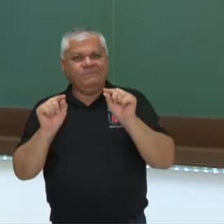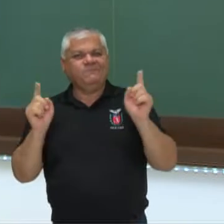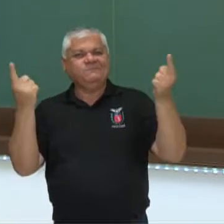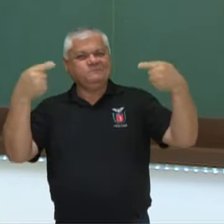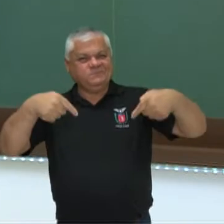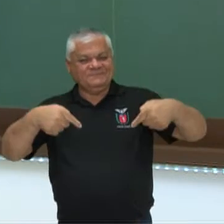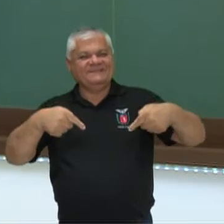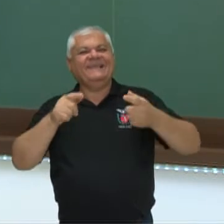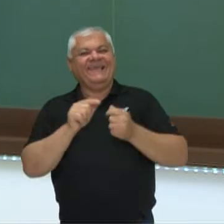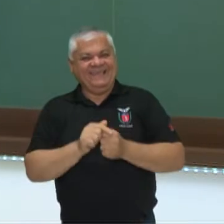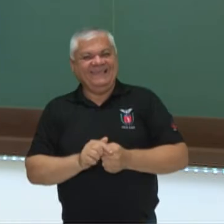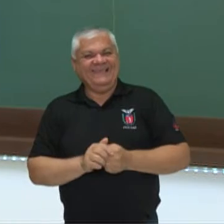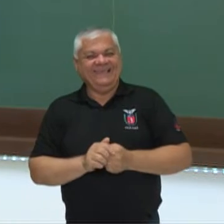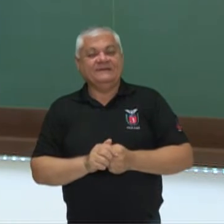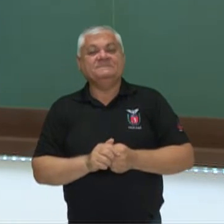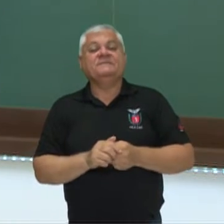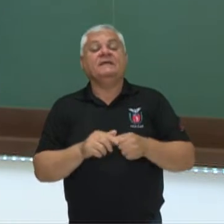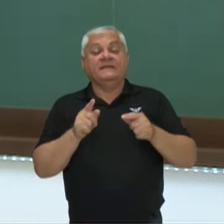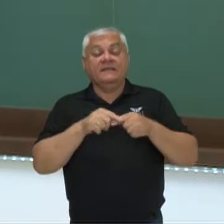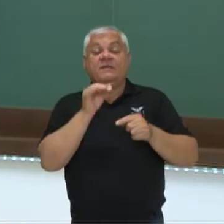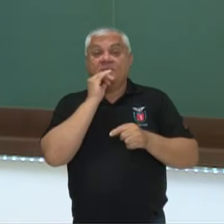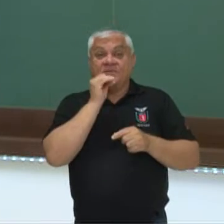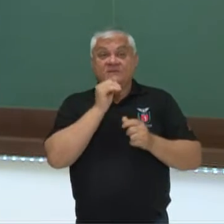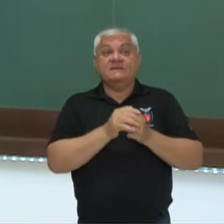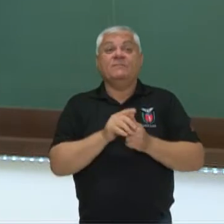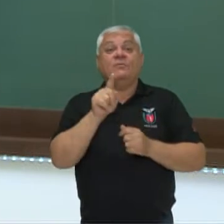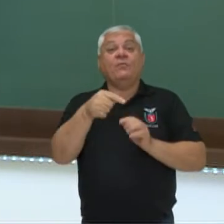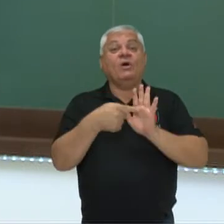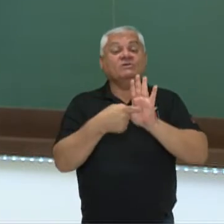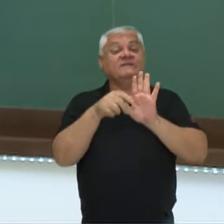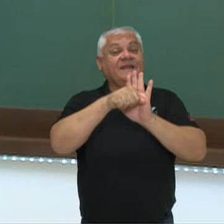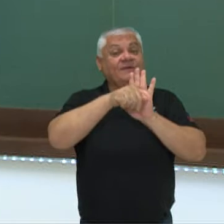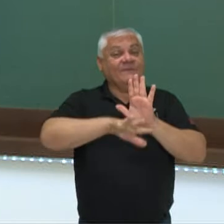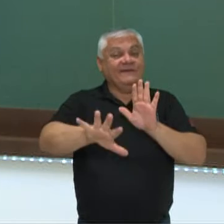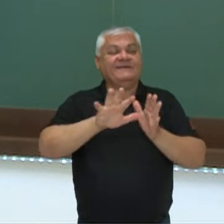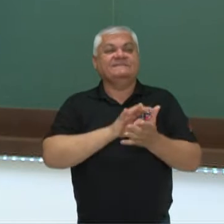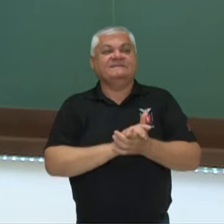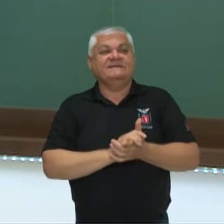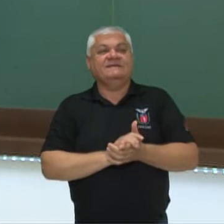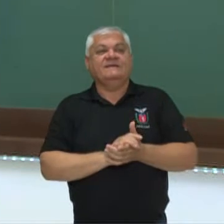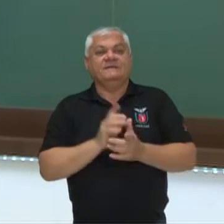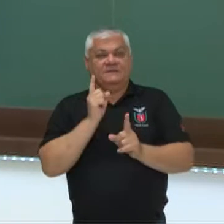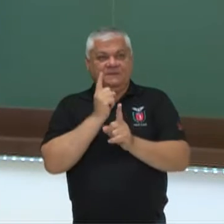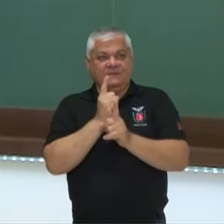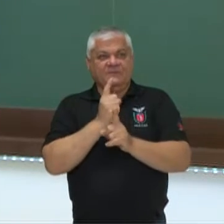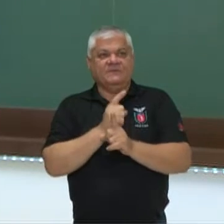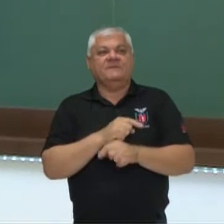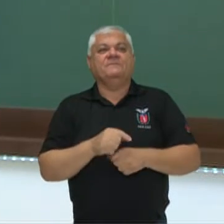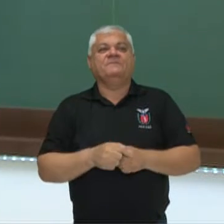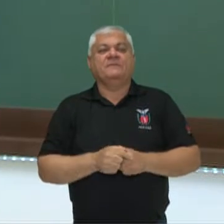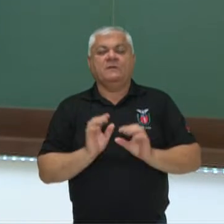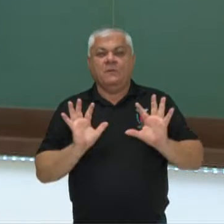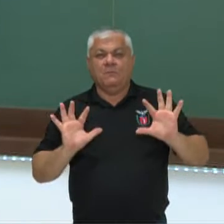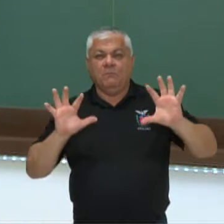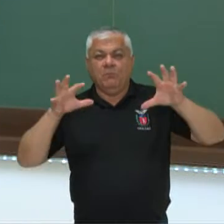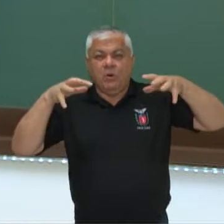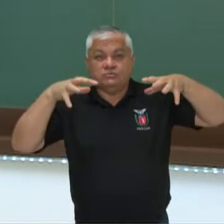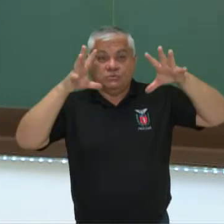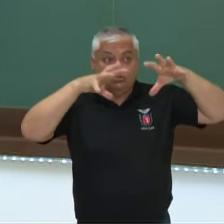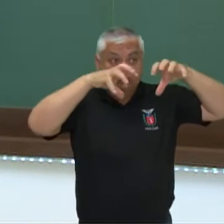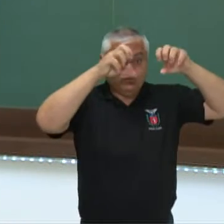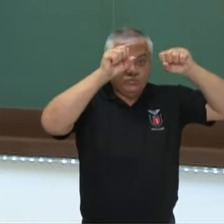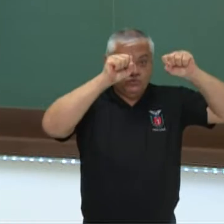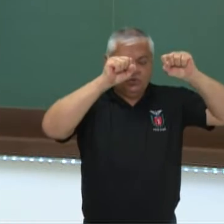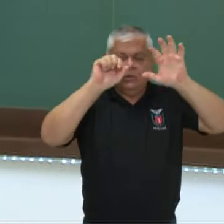expressão rutilância, né? É a antítese, a figura de linguagem que nós encontramos aqui, monstro da